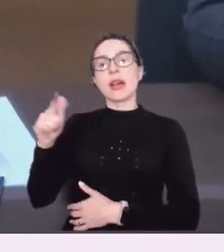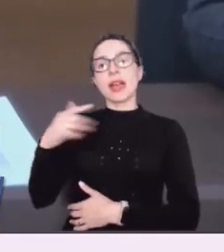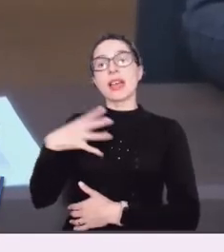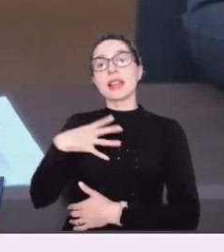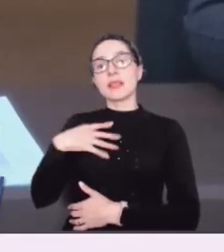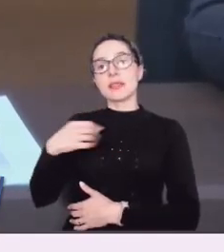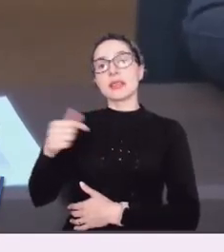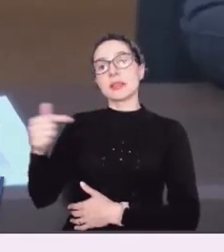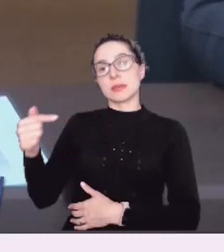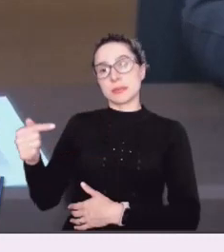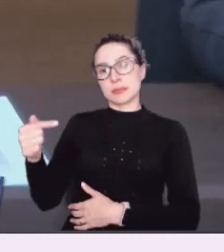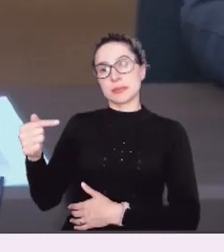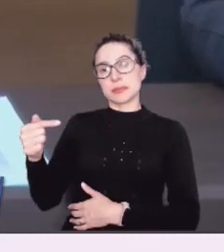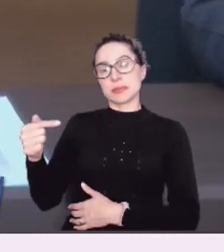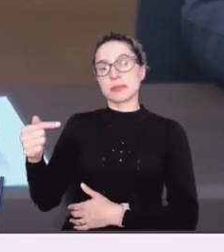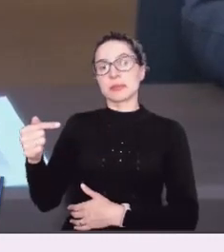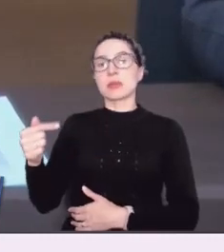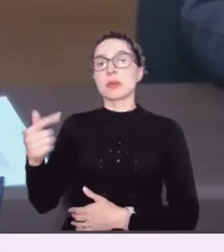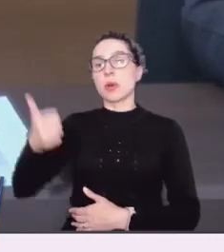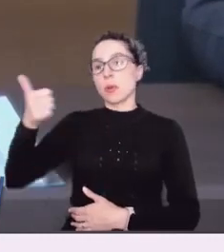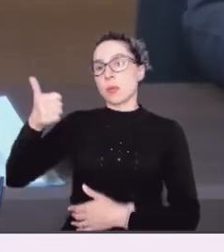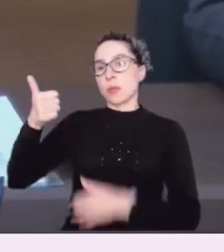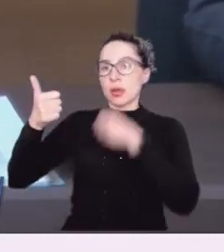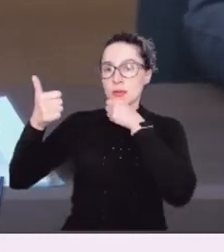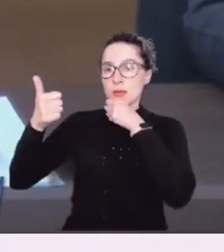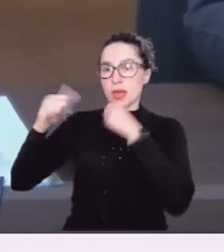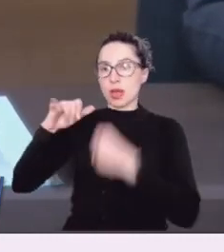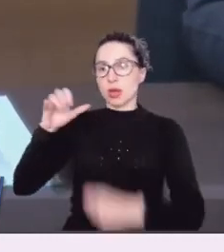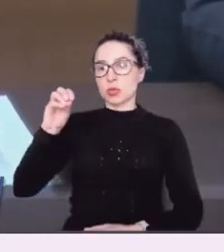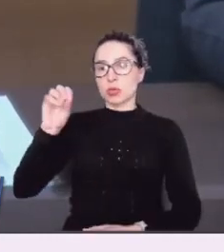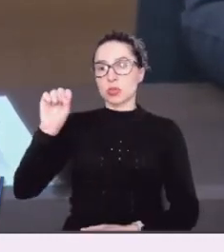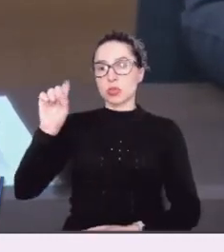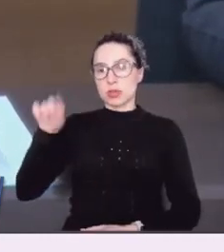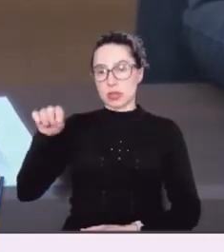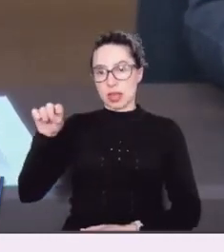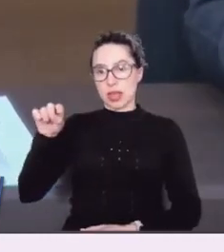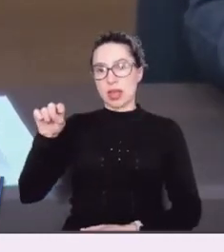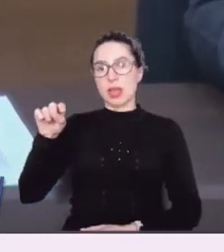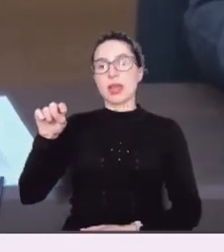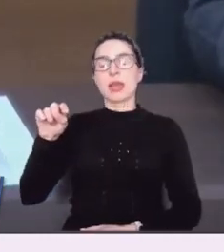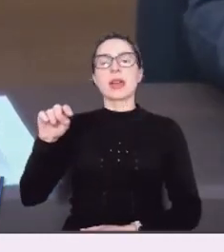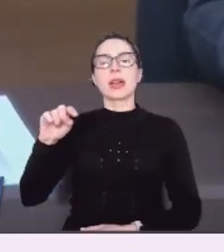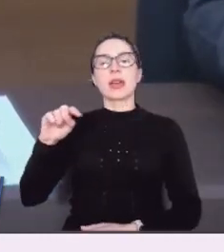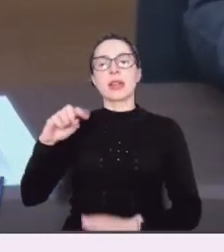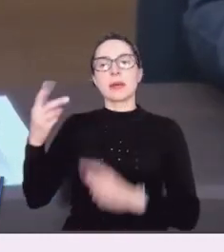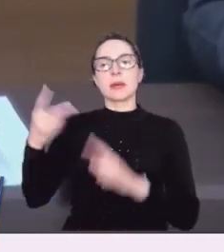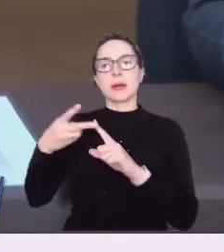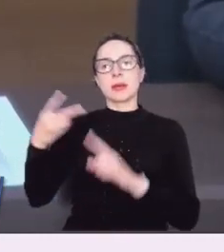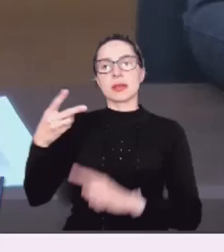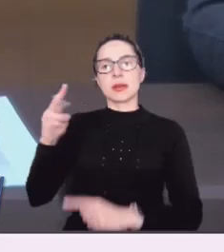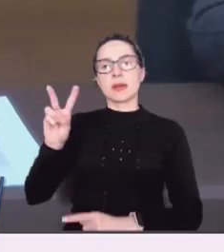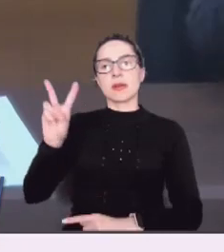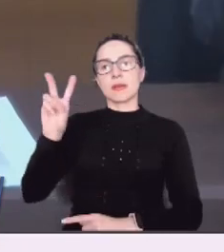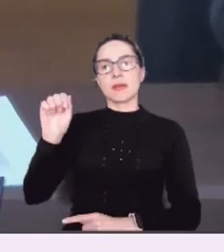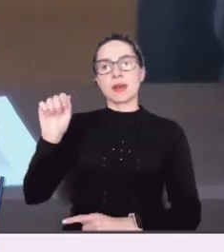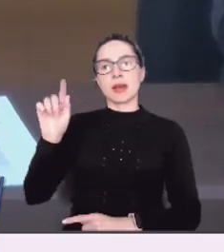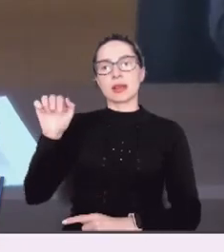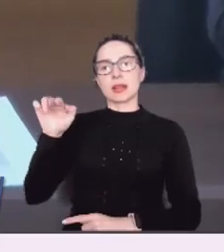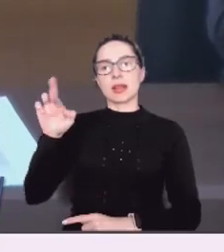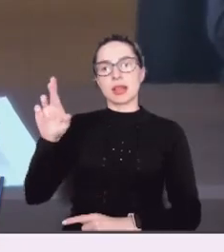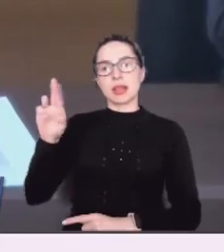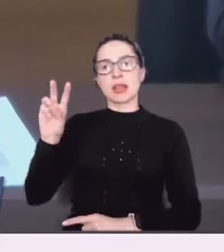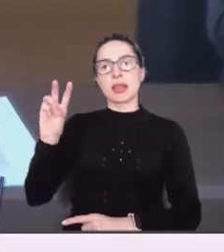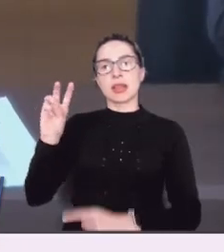filhos, o mais velho José Alexandre Ribeiro, em seguida, Wagner Ribeiro, Adriana Maria